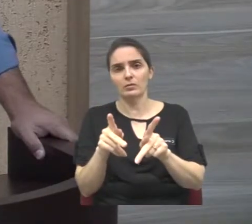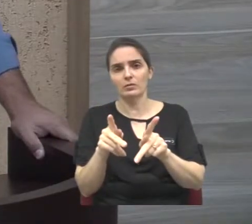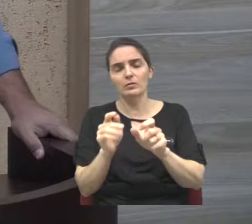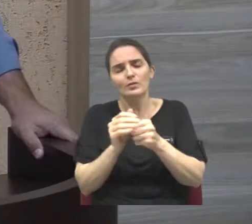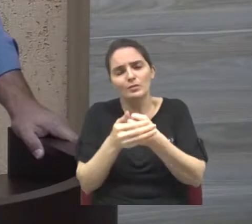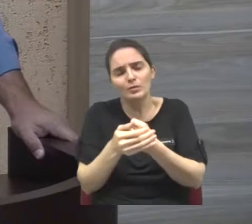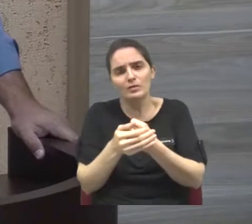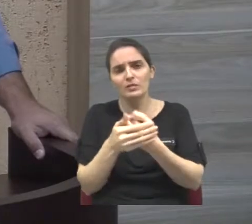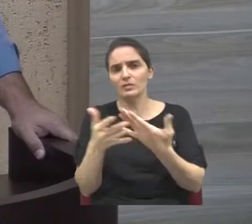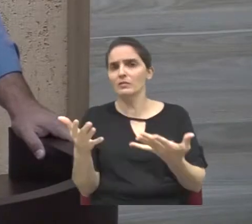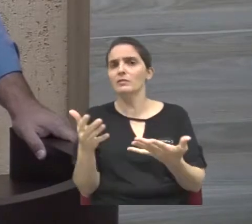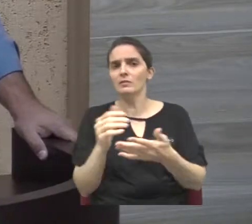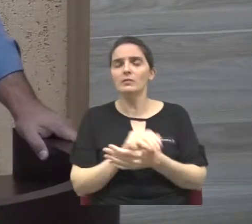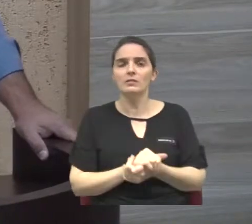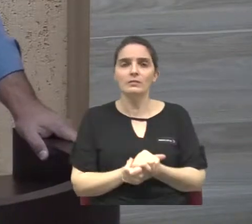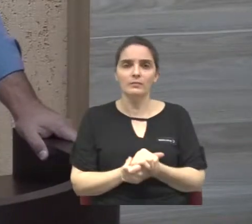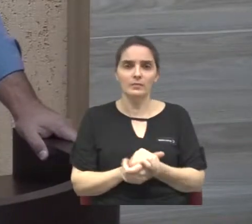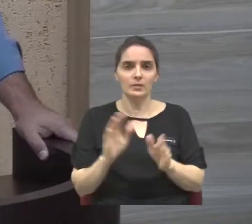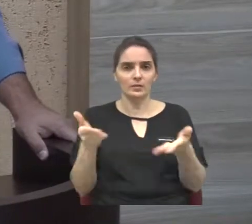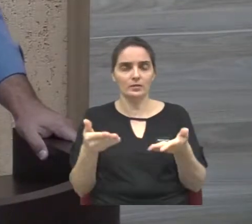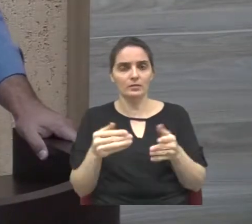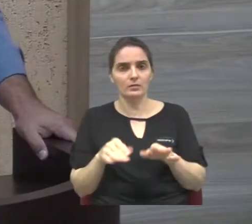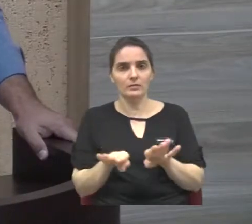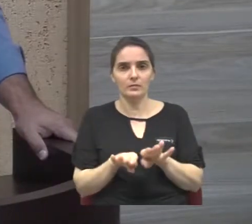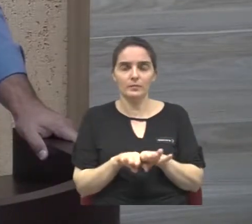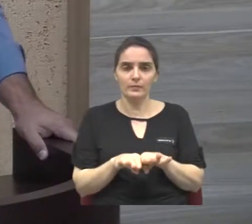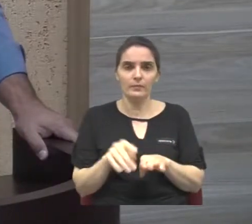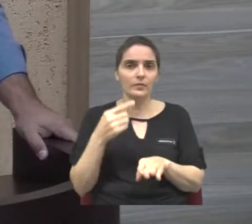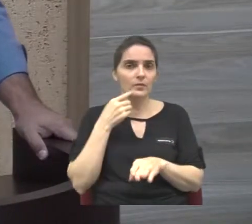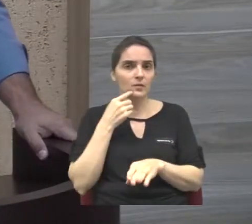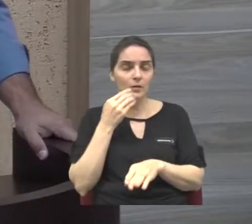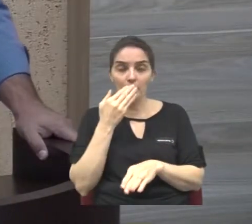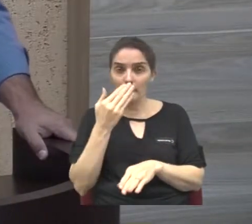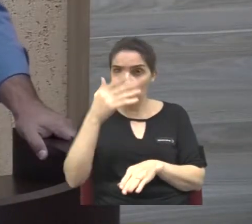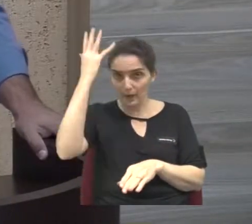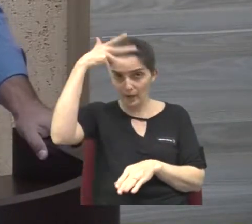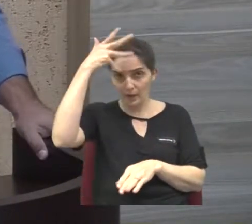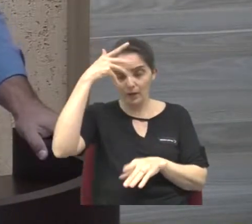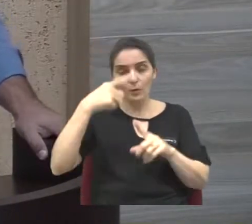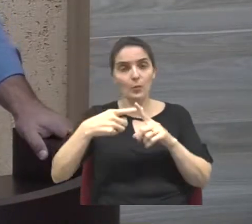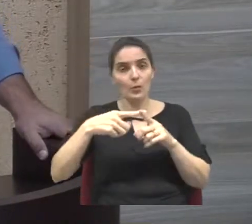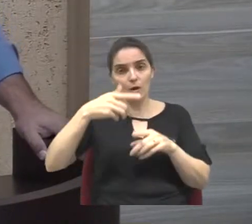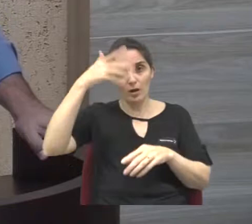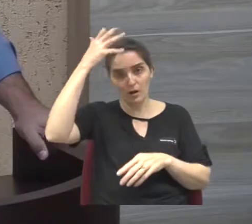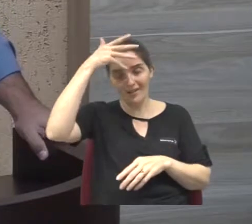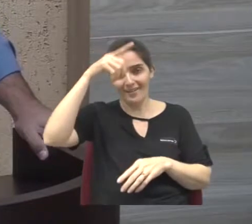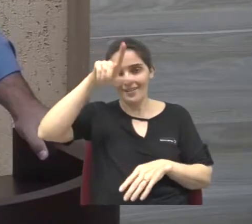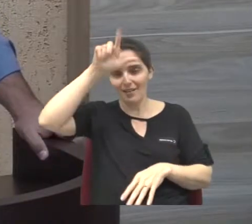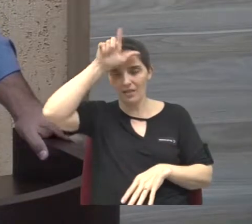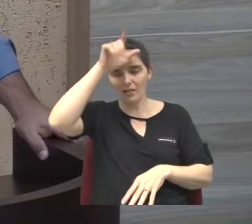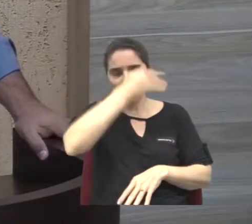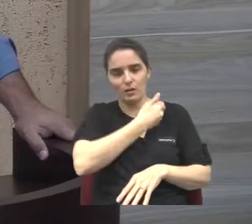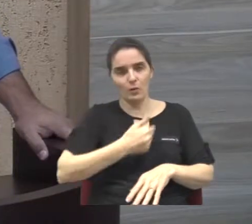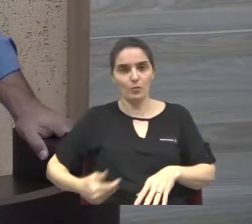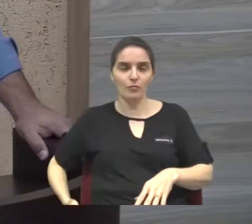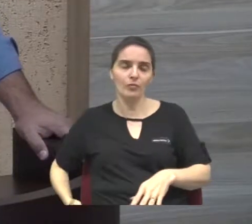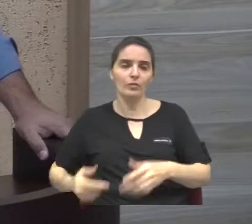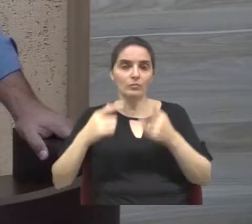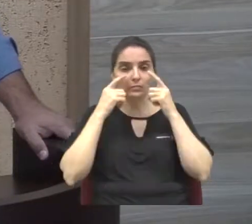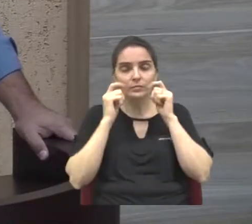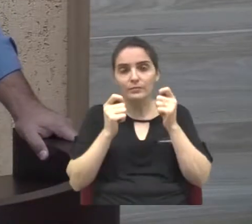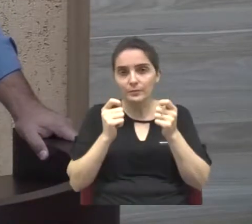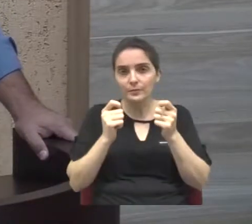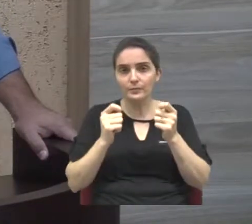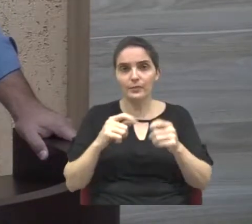e aí eu faço em nome da vereadora Aérica, que é a líder do governo, que deu uma atenção especial. Inclusive, essa semana teremos reunião do Consegue,